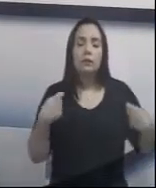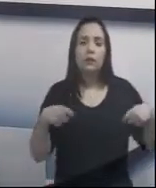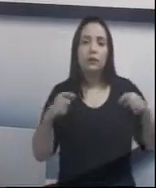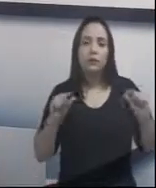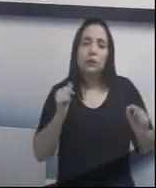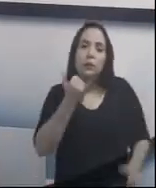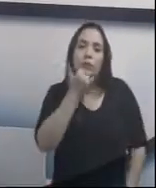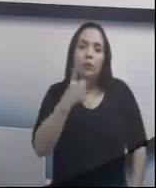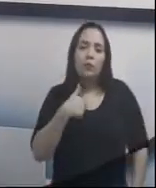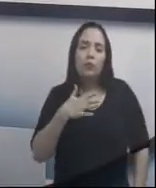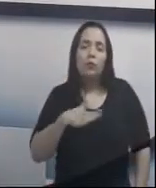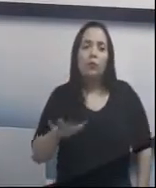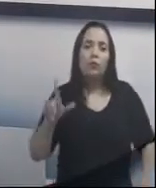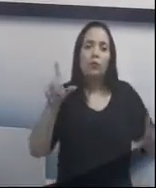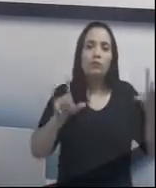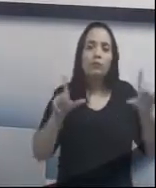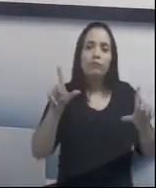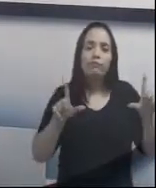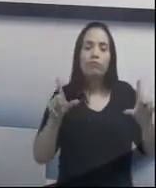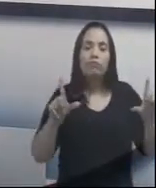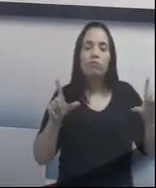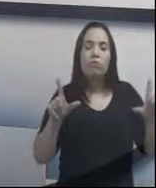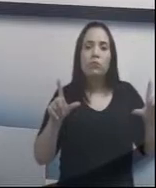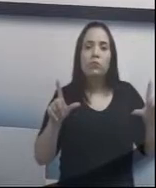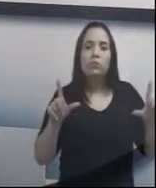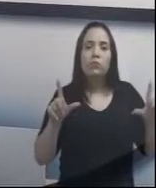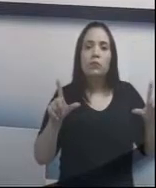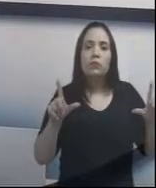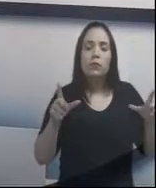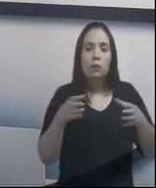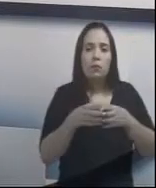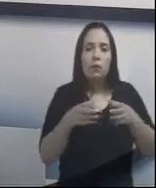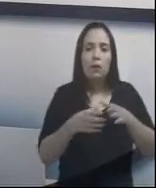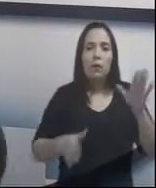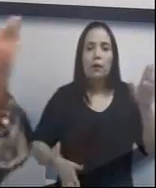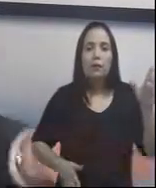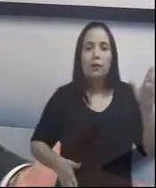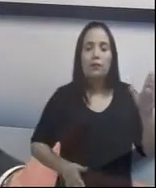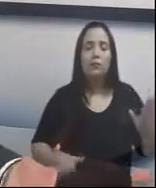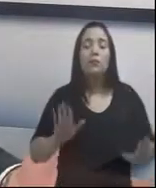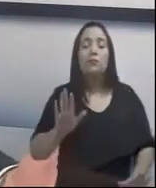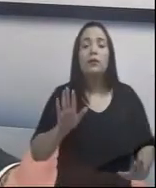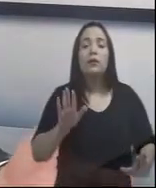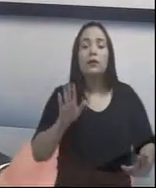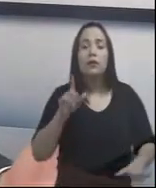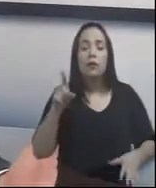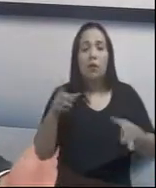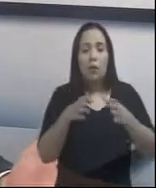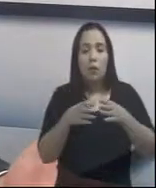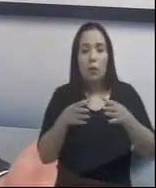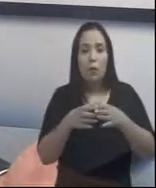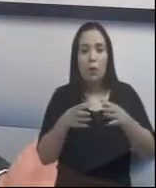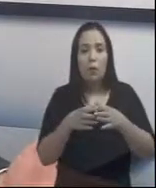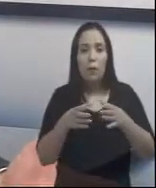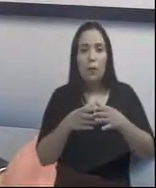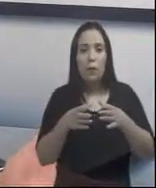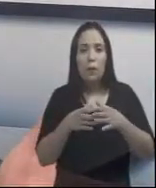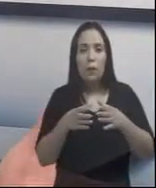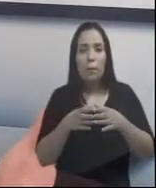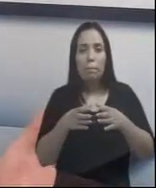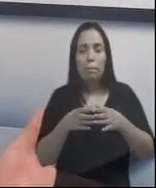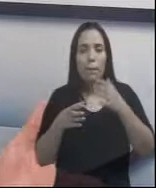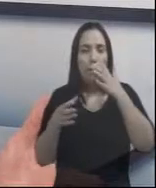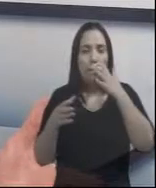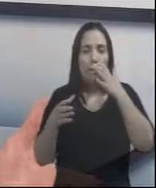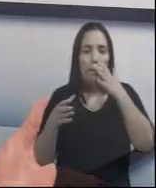me perdoe, não gosto de falar em sigla, não vou propaganda de bandido, mas esse crime organizado instalado no Ceará,